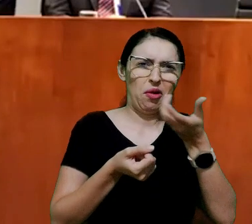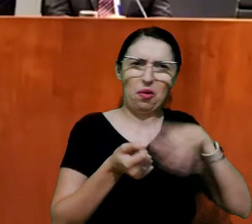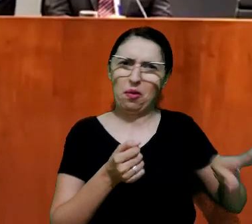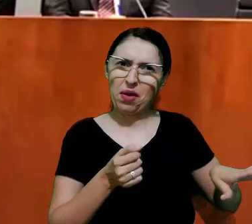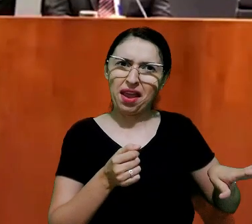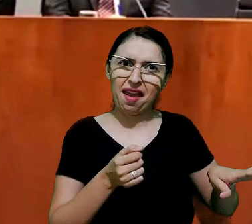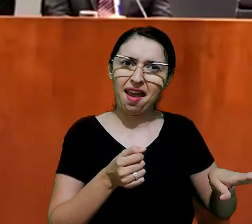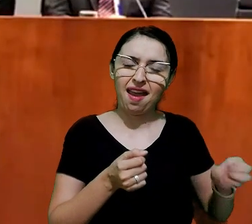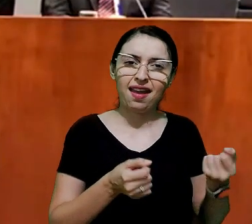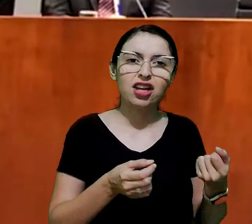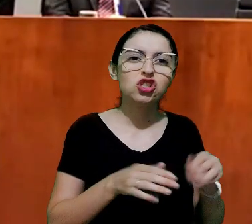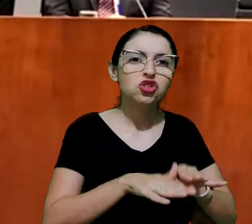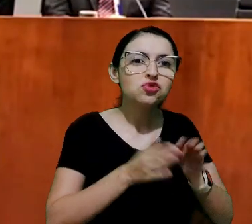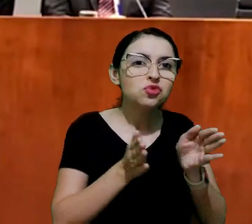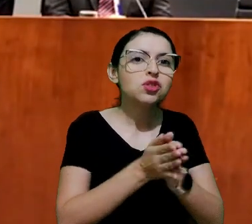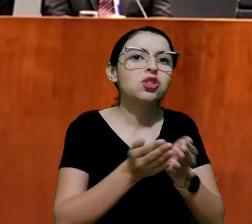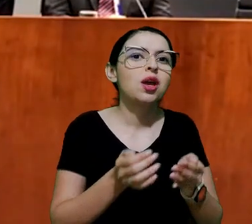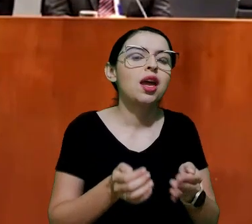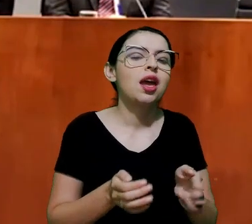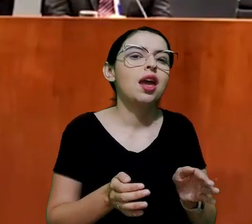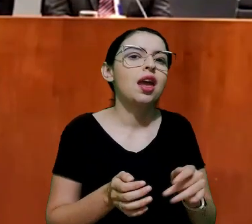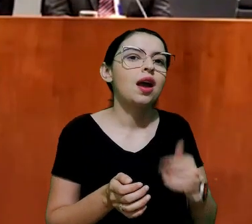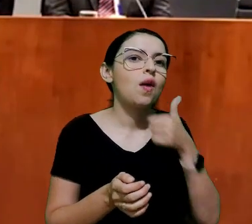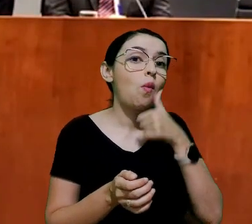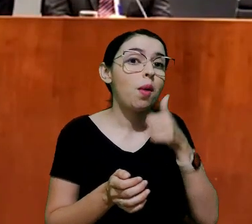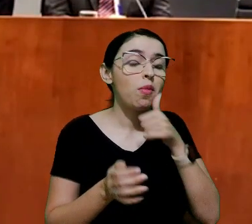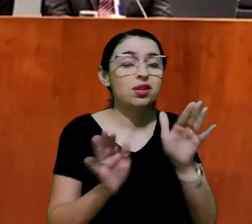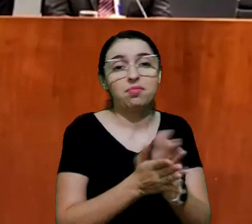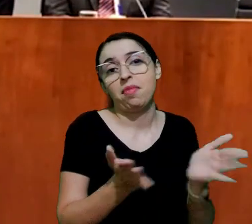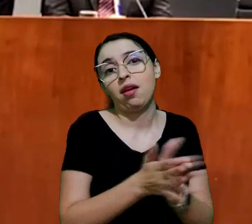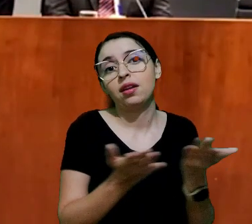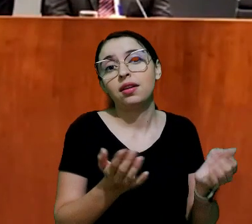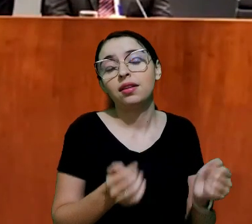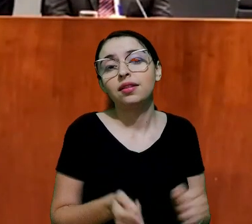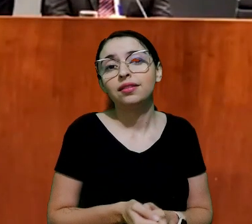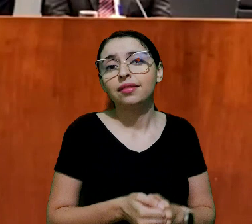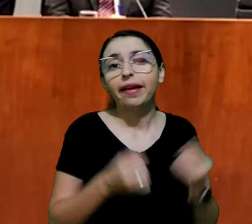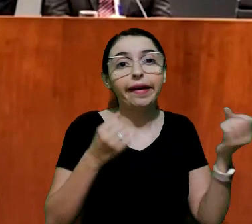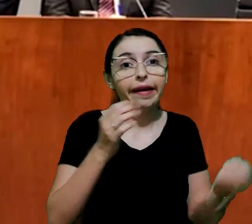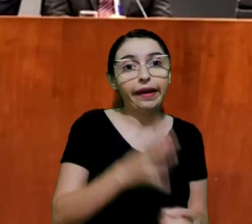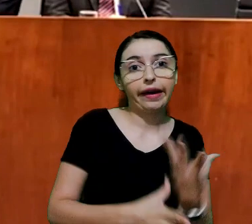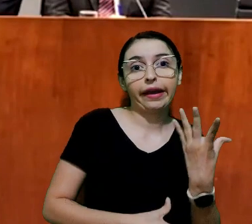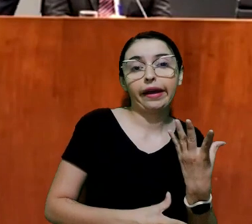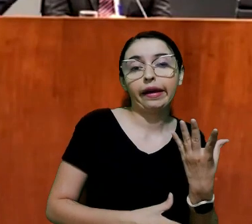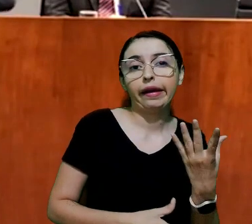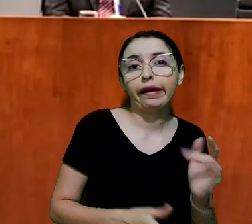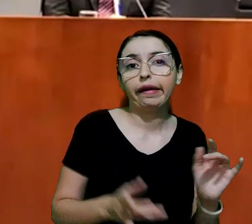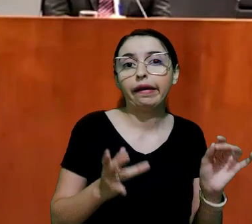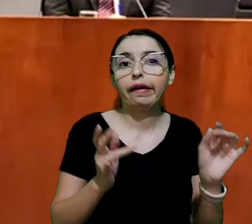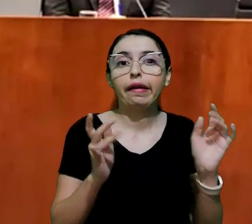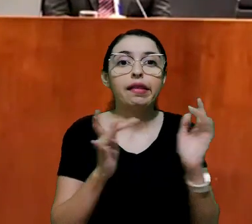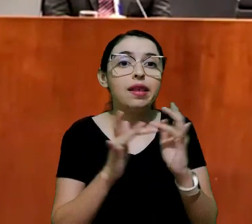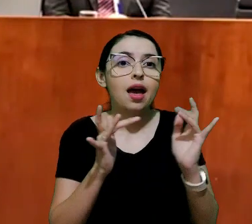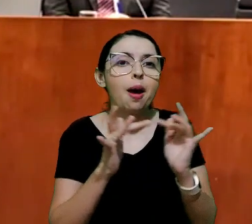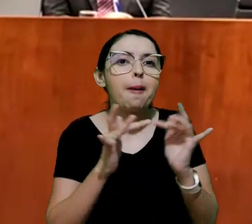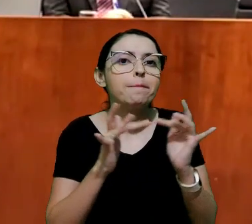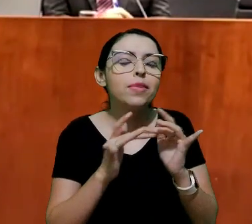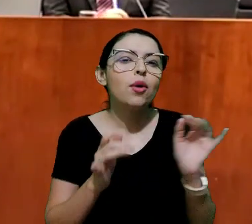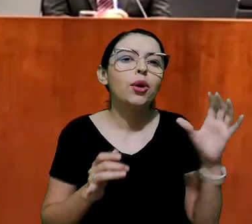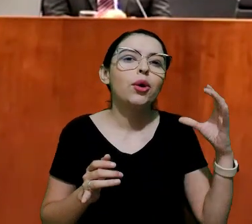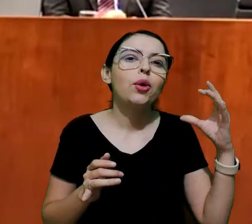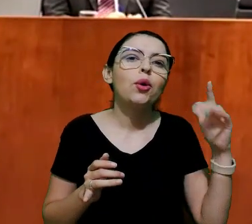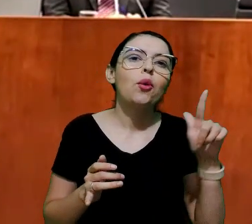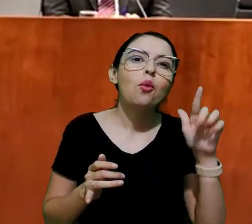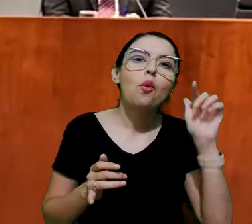moça pobre, aí inventam coisas. Tem agora uma coisa chamada namoro qualificado. Porque eu não sei o que